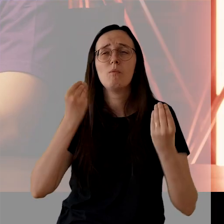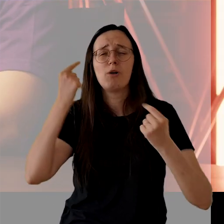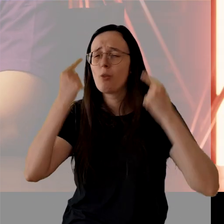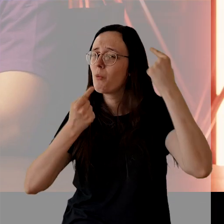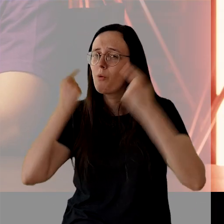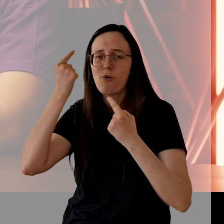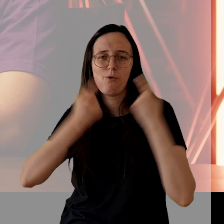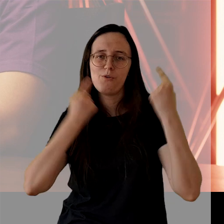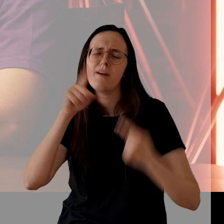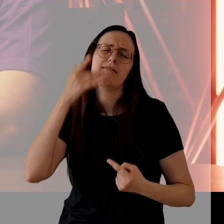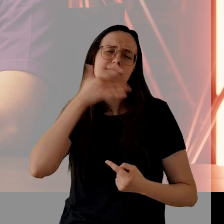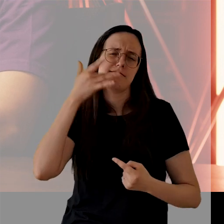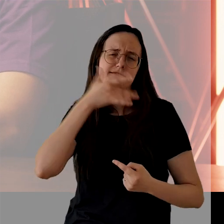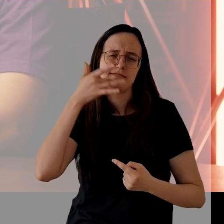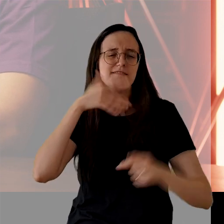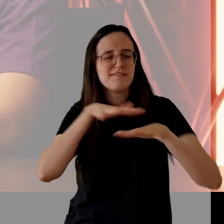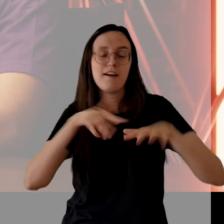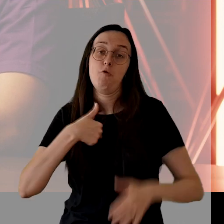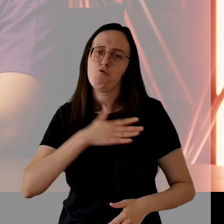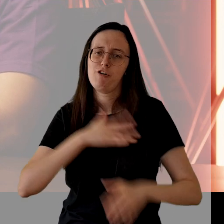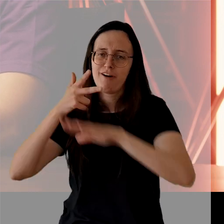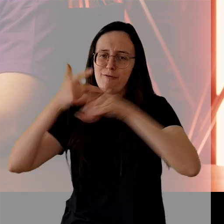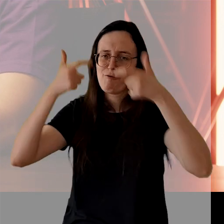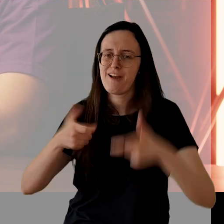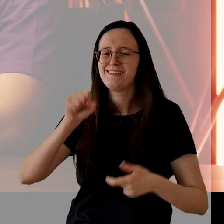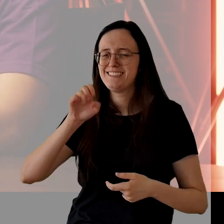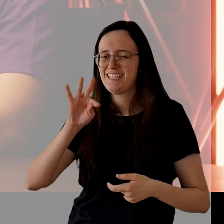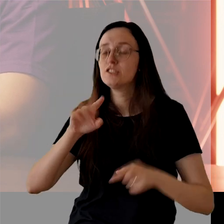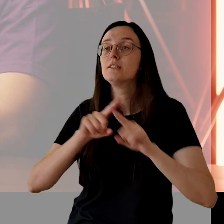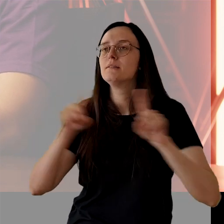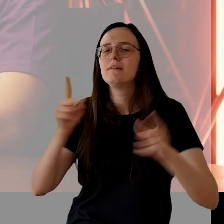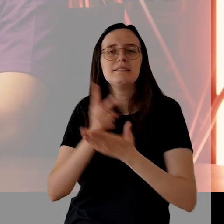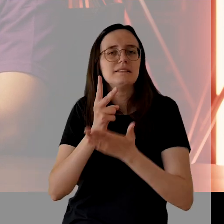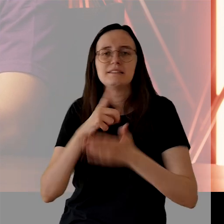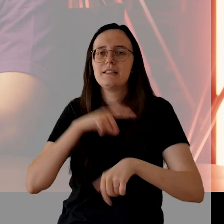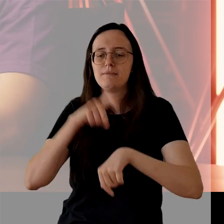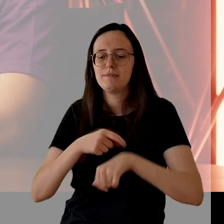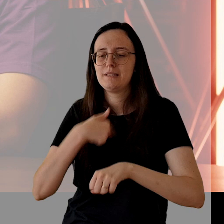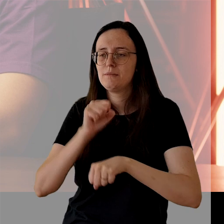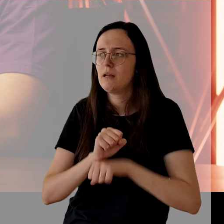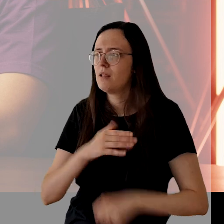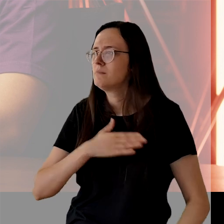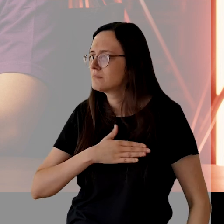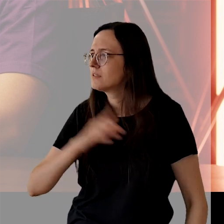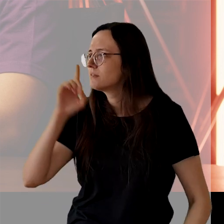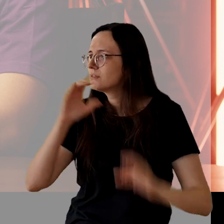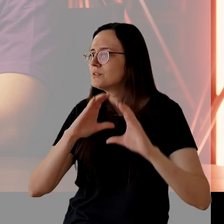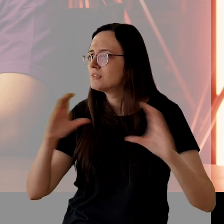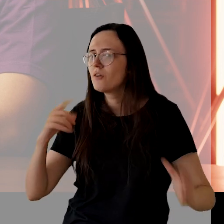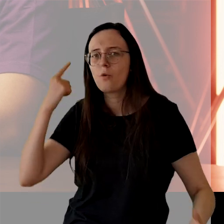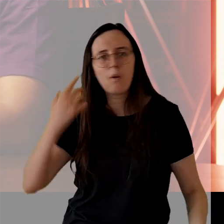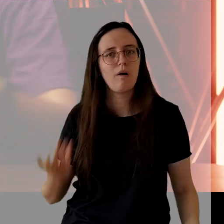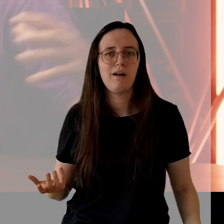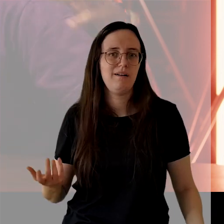loucura. É uma delícia, né? O set filmagem. Eu adoro. É muito bom. Mas, às vezes, sempre tem aquele momento que eu paro e falo, meu Deus do céu, que loucura que a gente